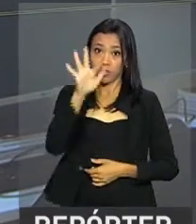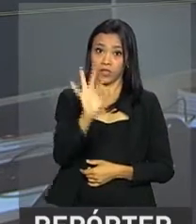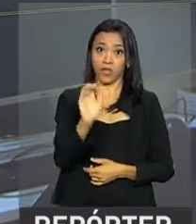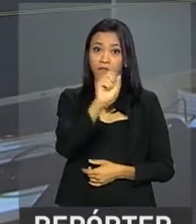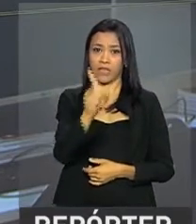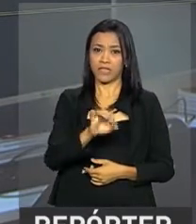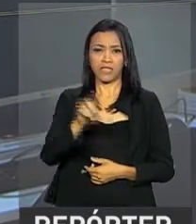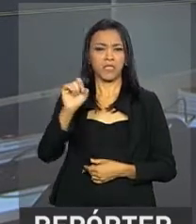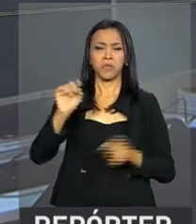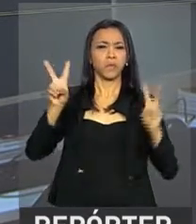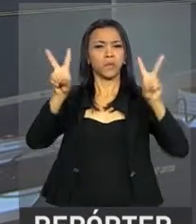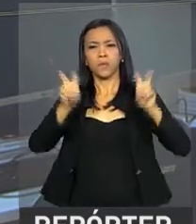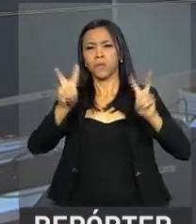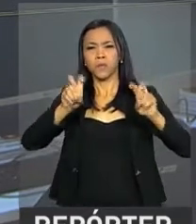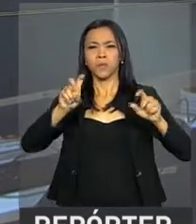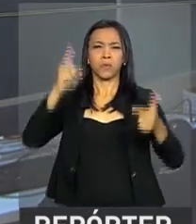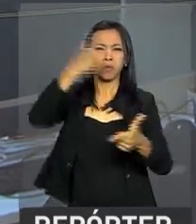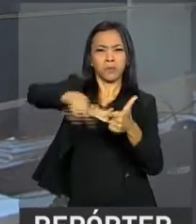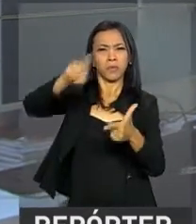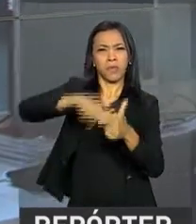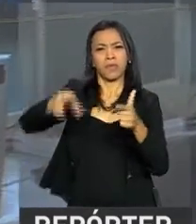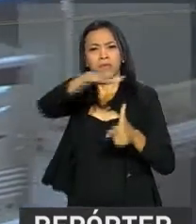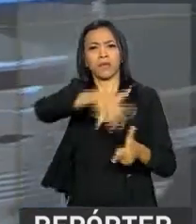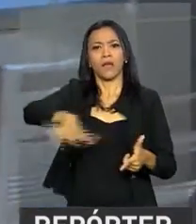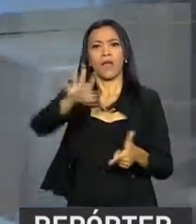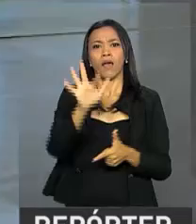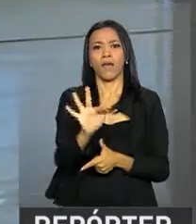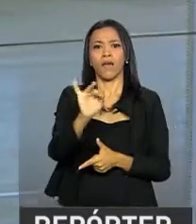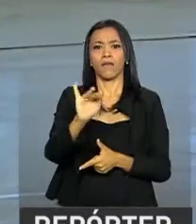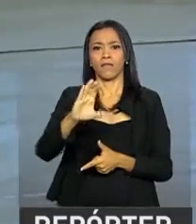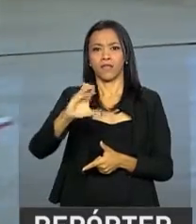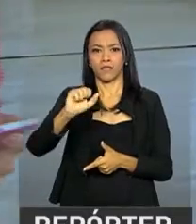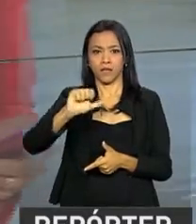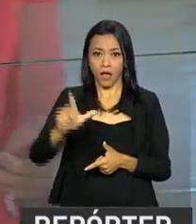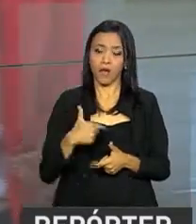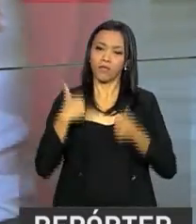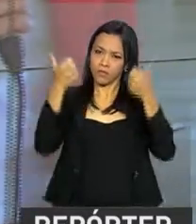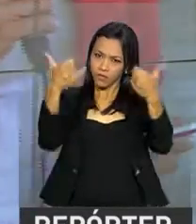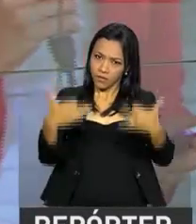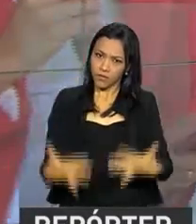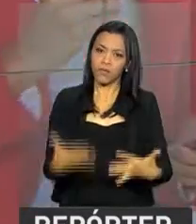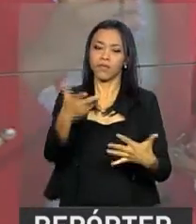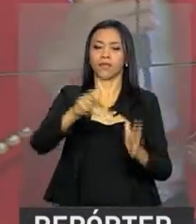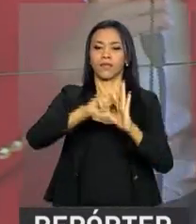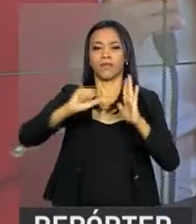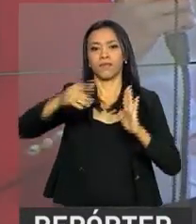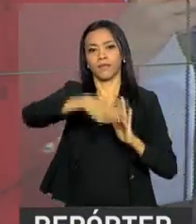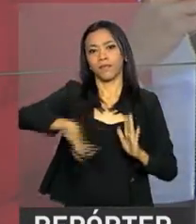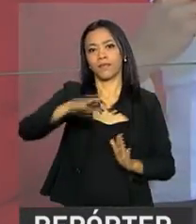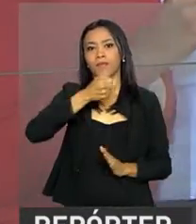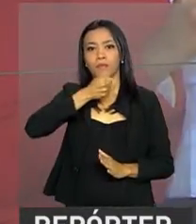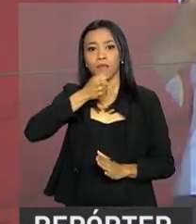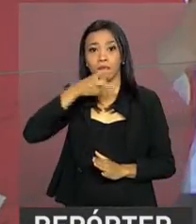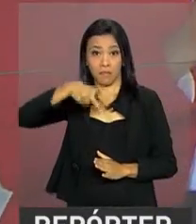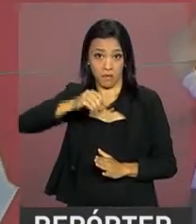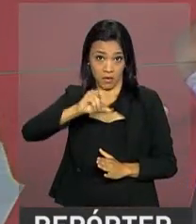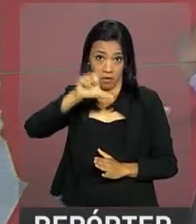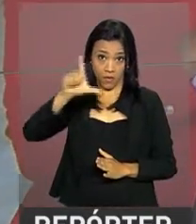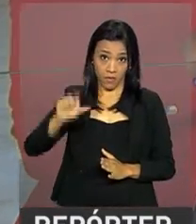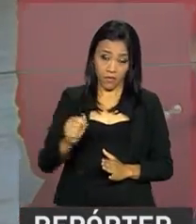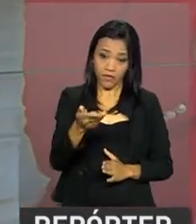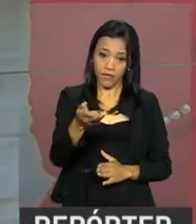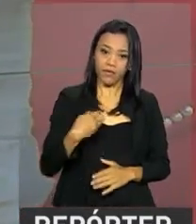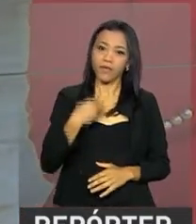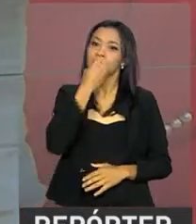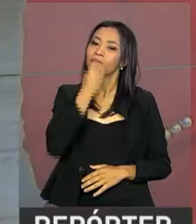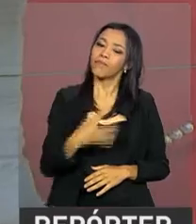dos estados. Vamos ao vivo ao Palácio do Planalto saber os detalhes ao vivo com Paola De Orte. Oi, Paola, bom dia para você. Oi,